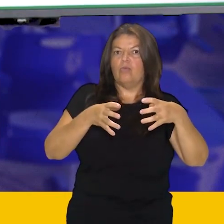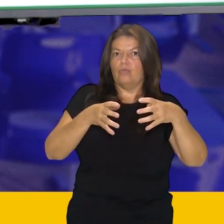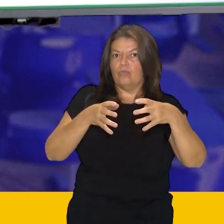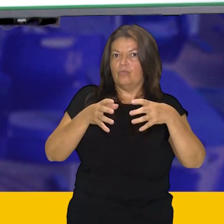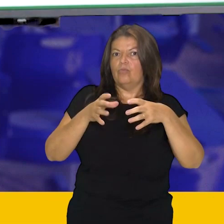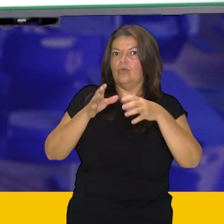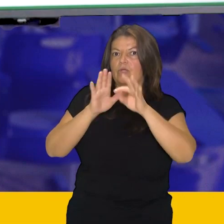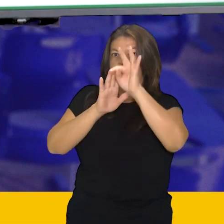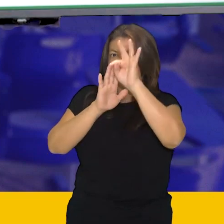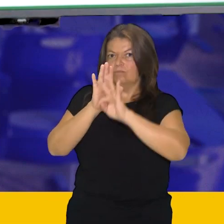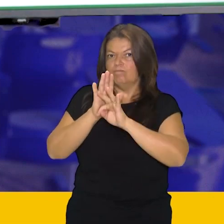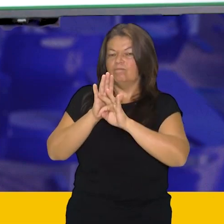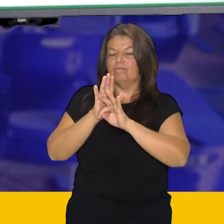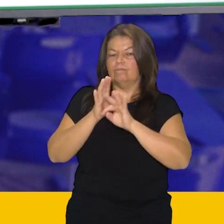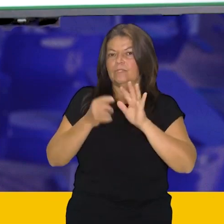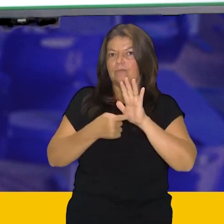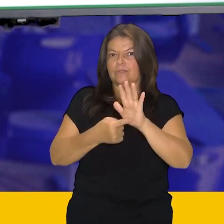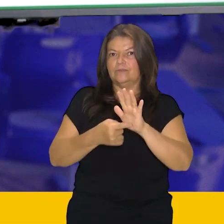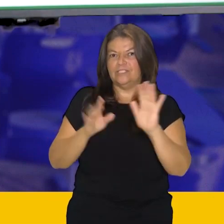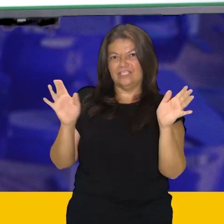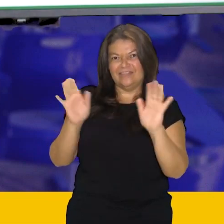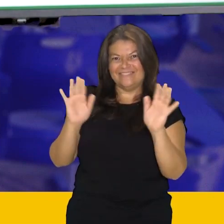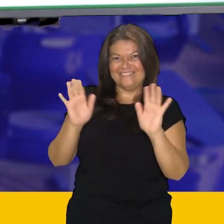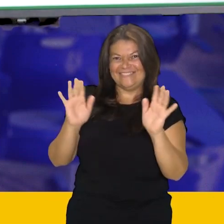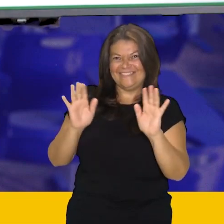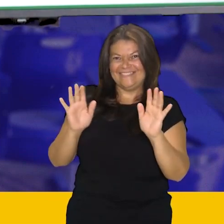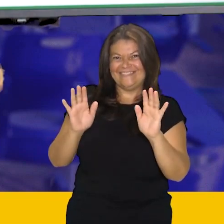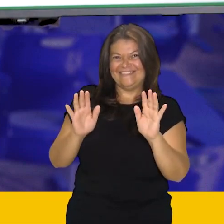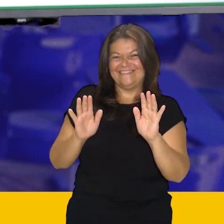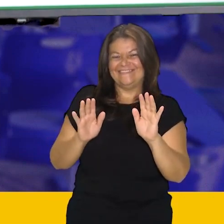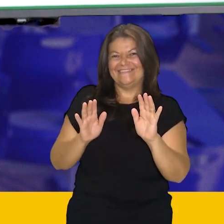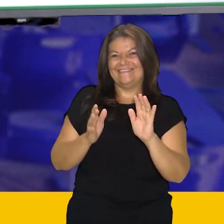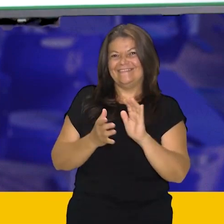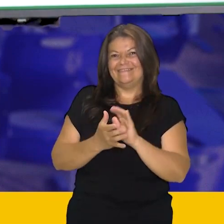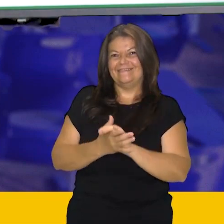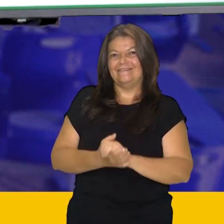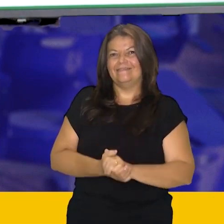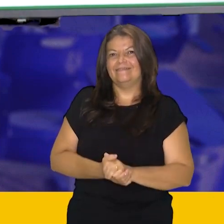que apresenta várias faces. Tchau e até o próximo encontro.